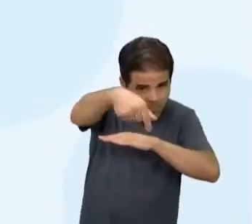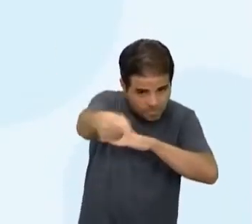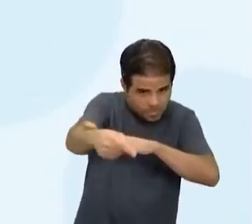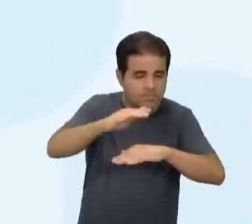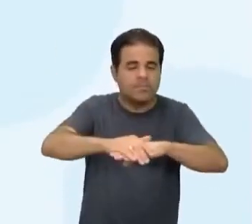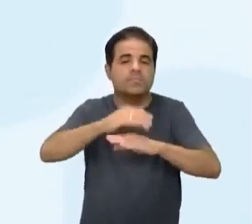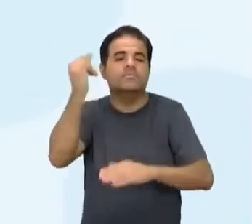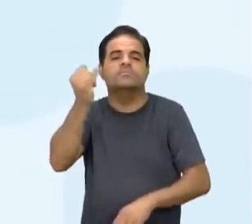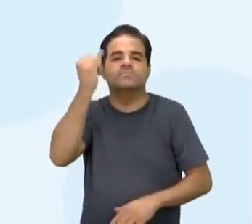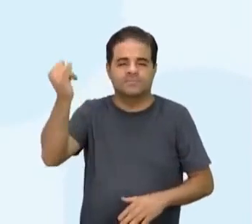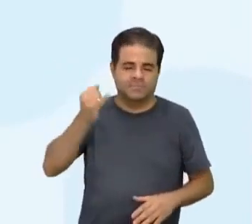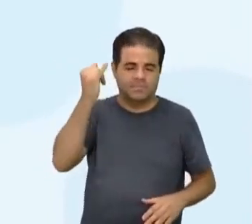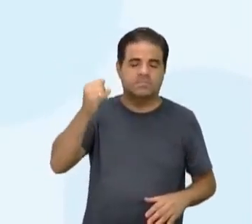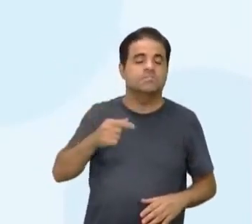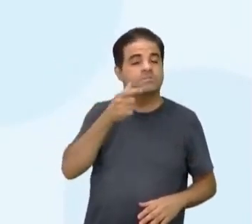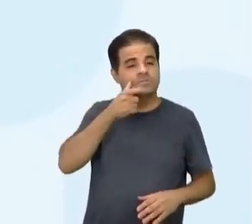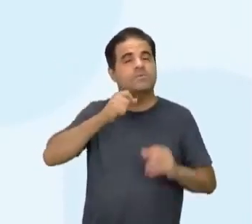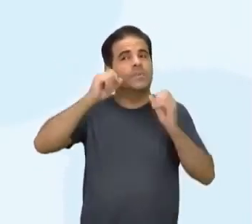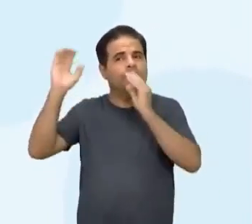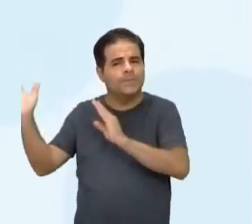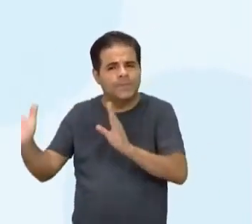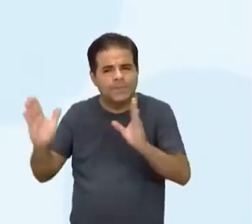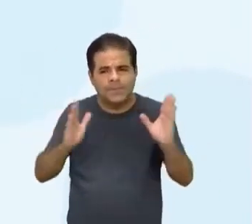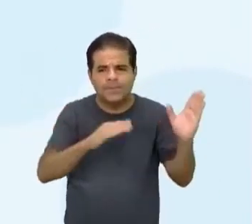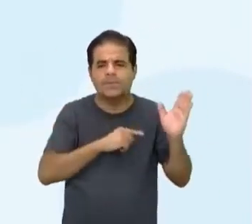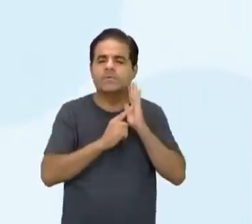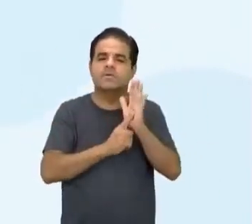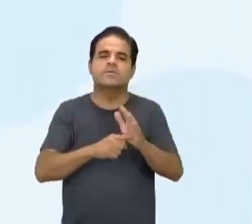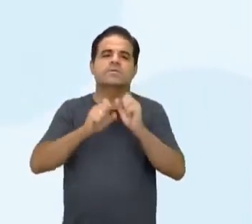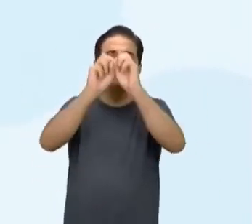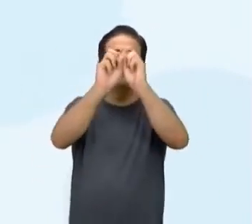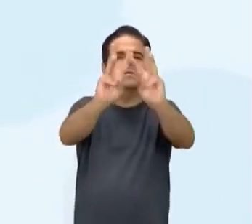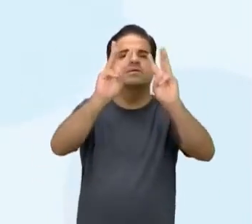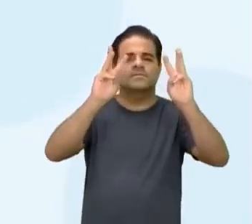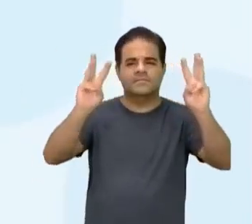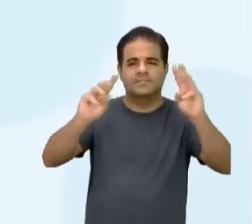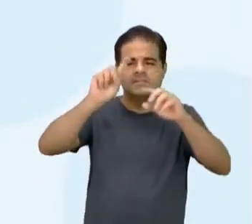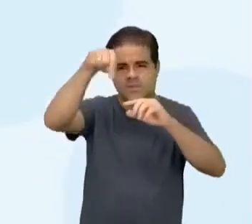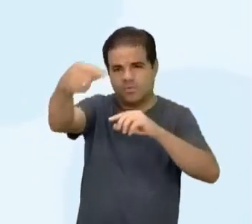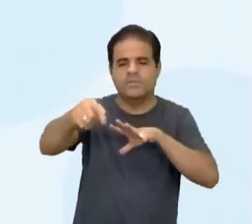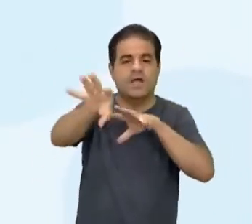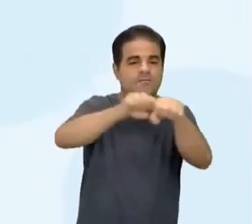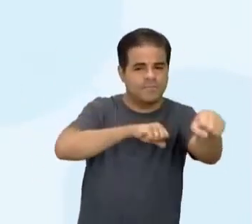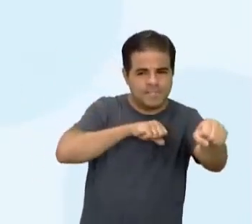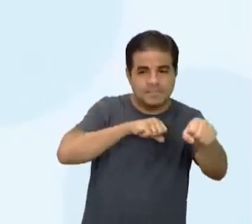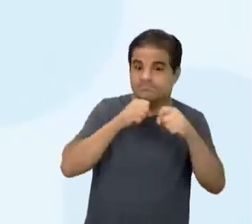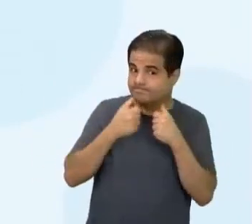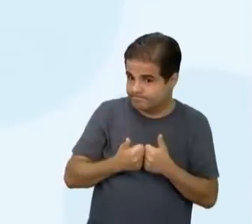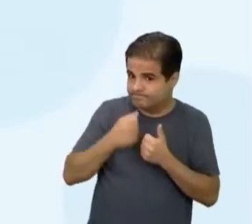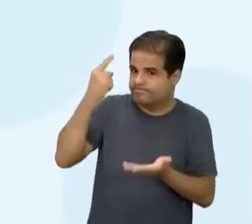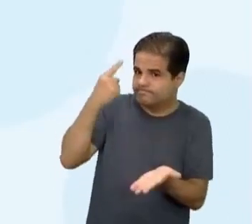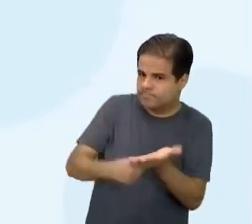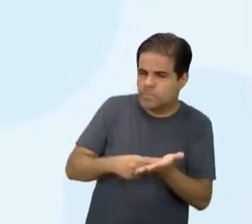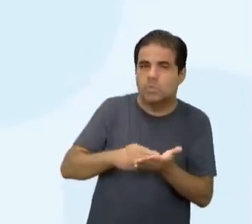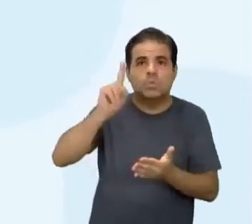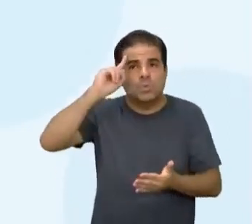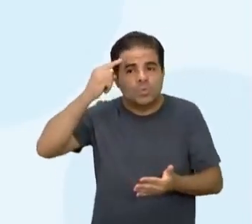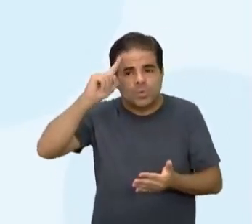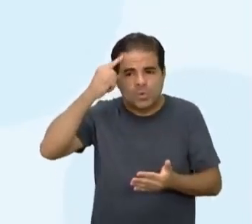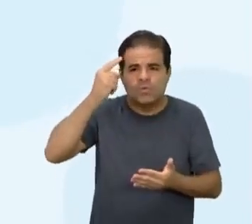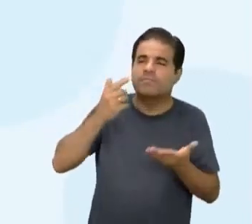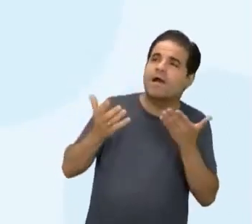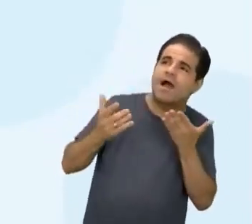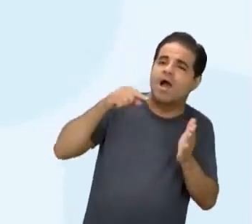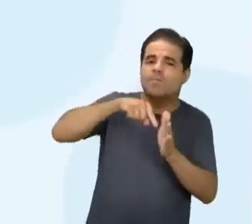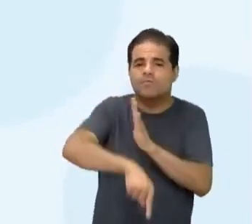o mais importante, a gente vai ver se a gente consegue mostrar o site para vocês aqui na próxima formação. Mas assim, qualquer dúvida, né?